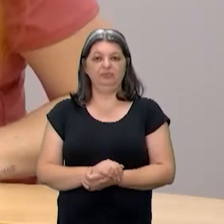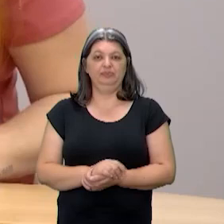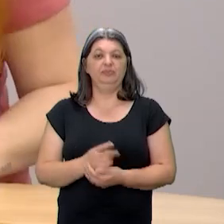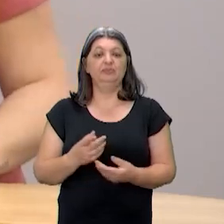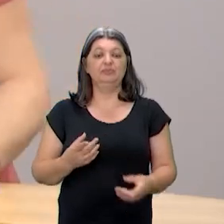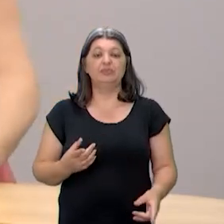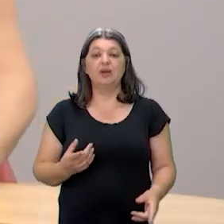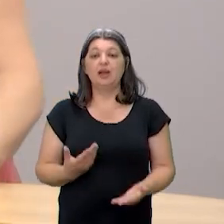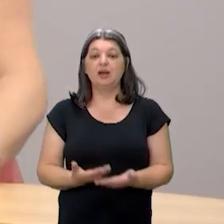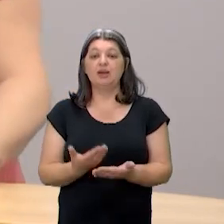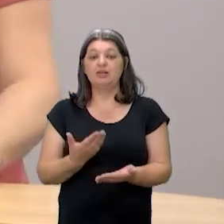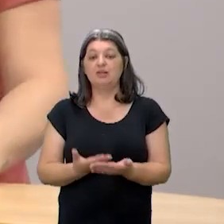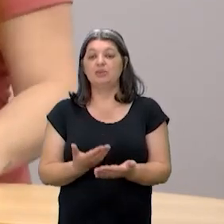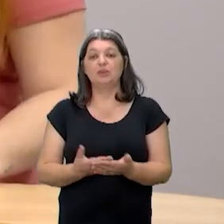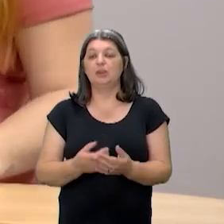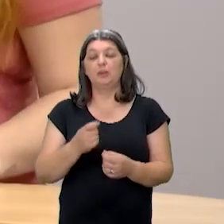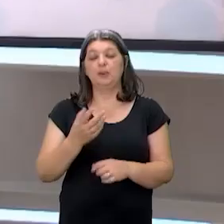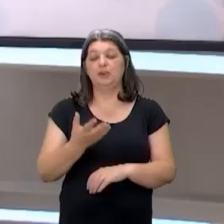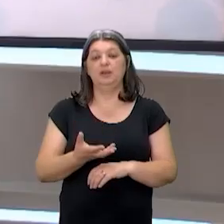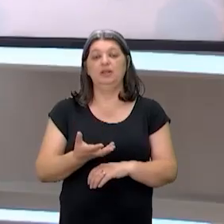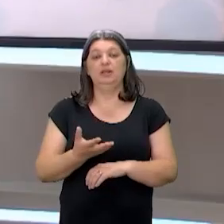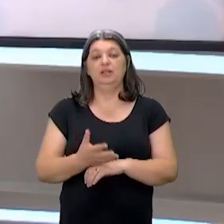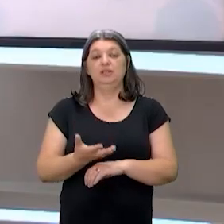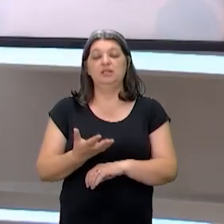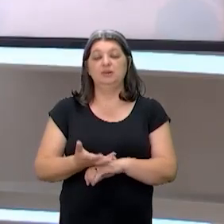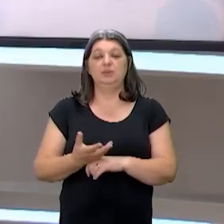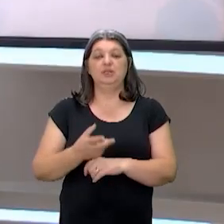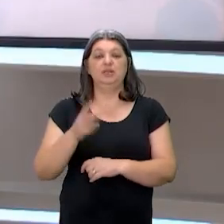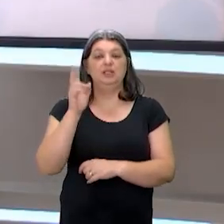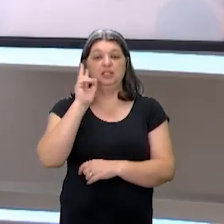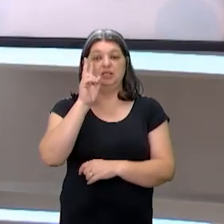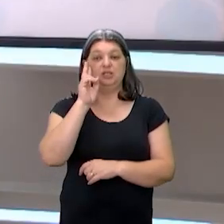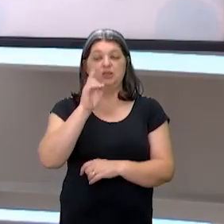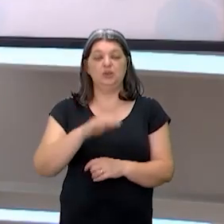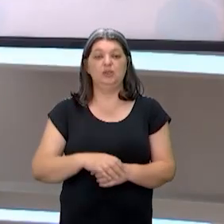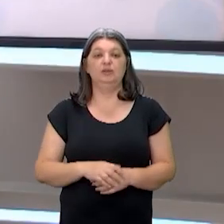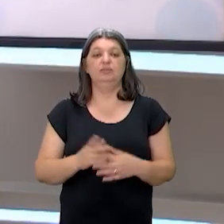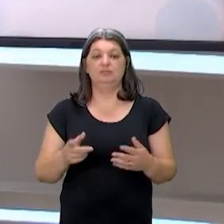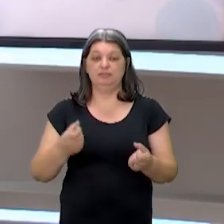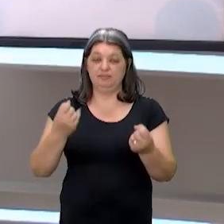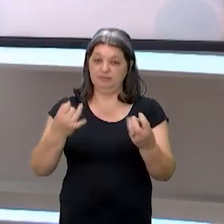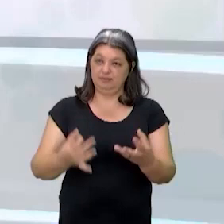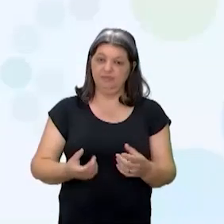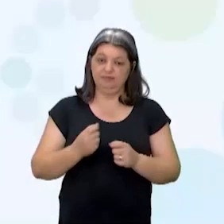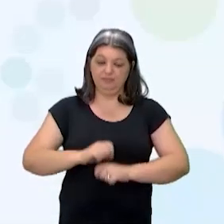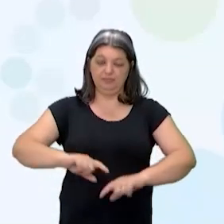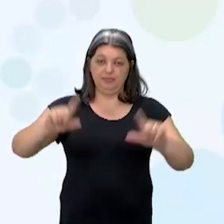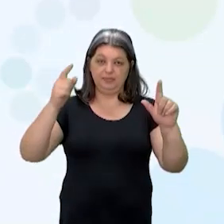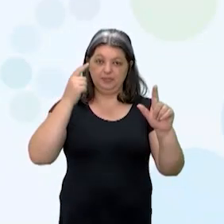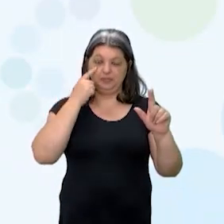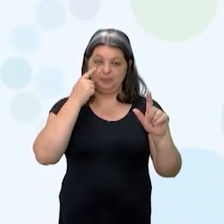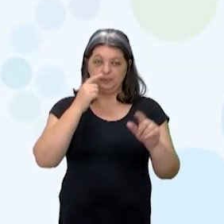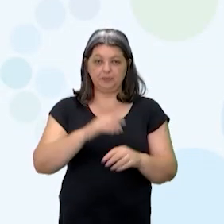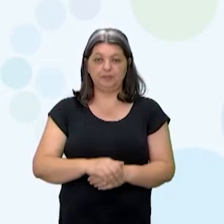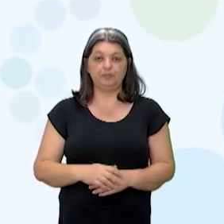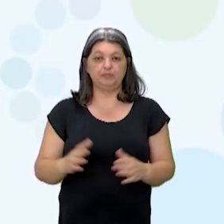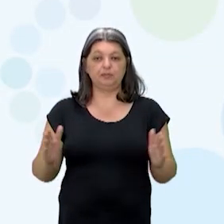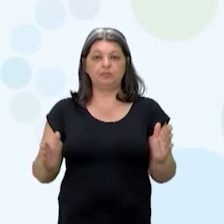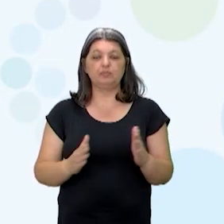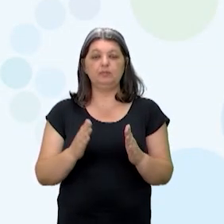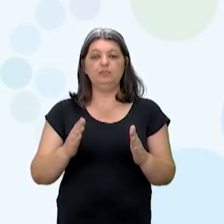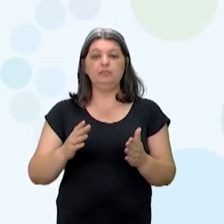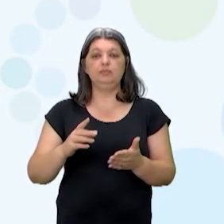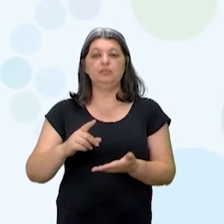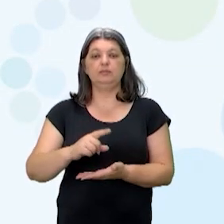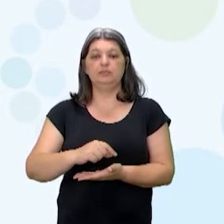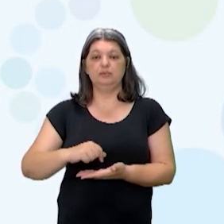de história, né, professor Alcides? Muito bem. Como eu tinha comentado com vocês, bota no LED, olha lá. Impactos do